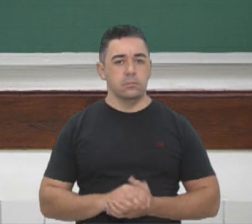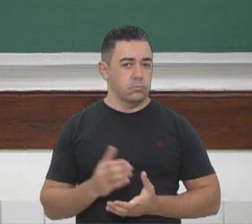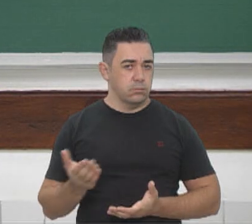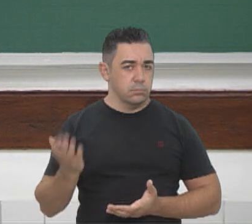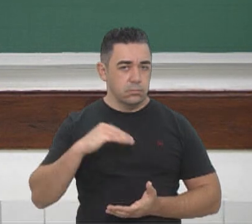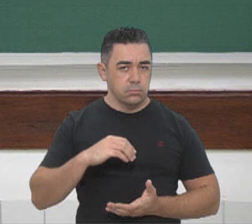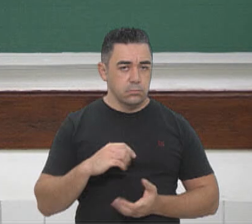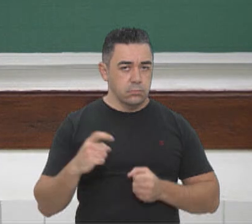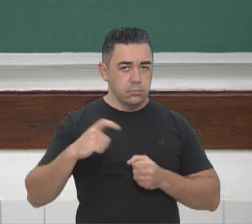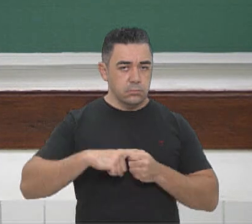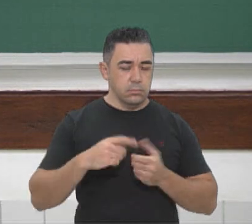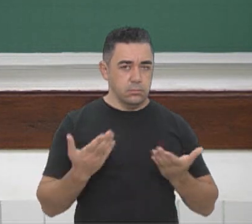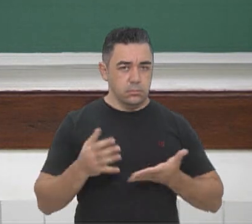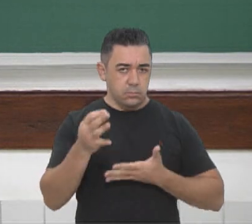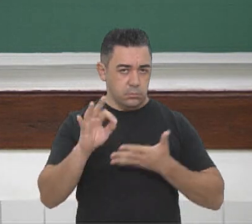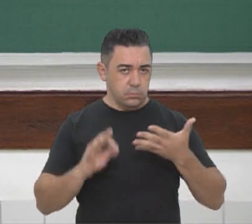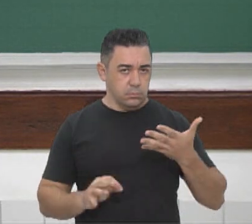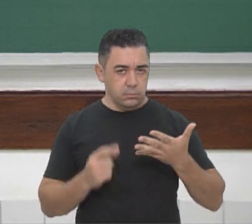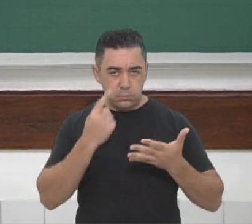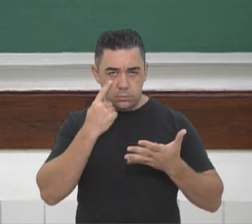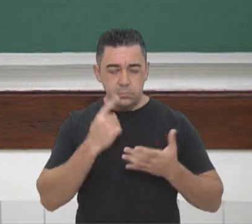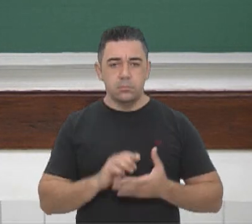Volvemos, vamos à correção.